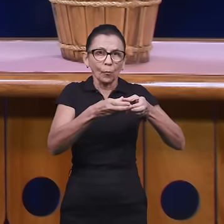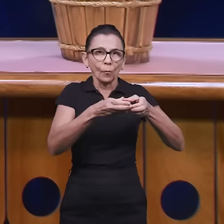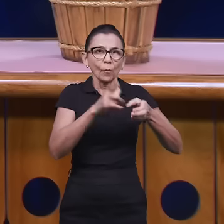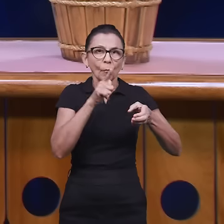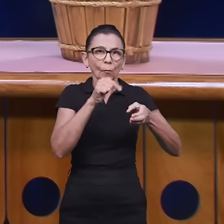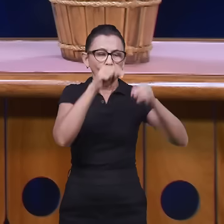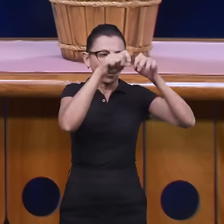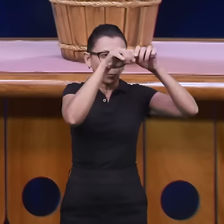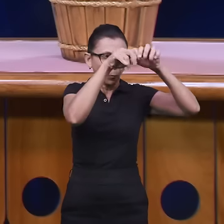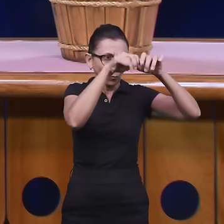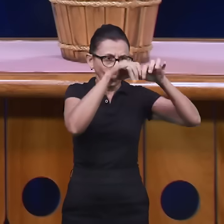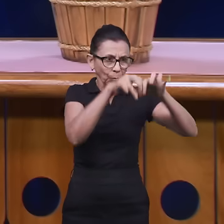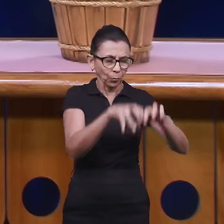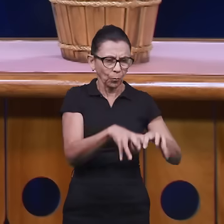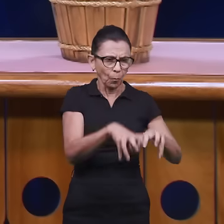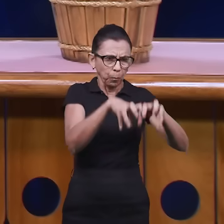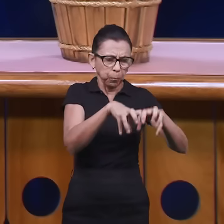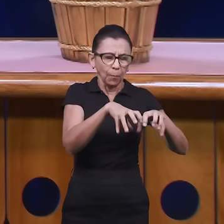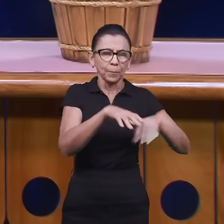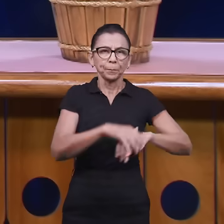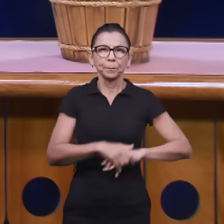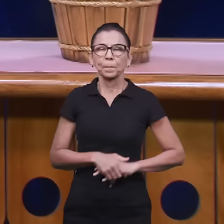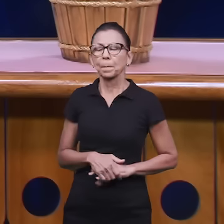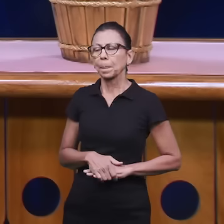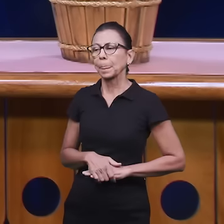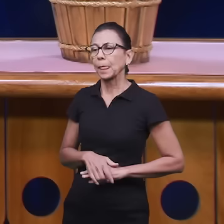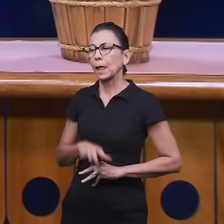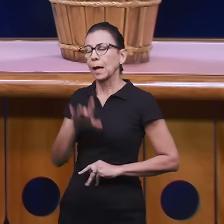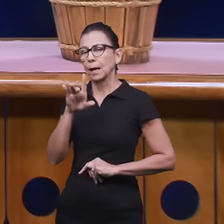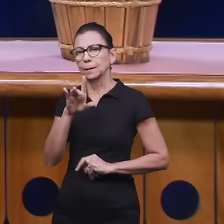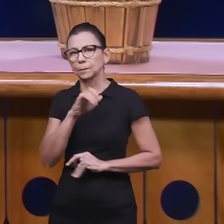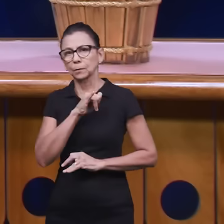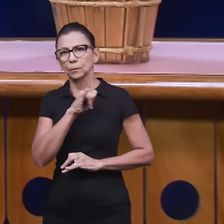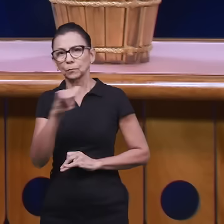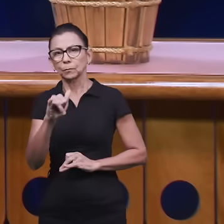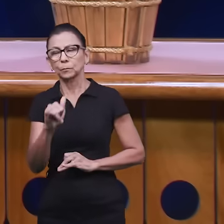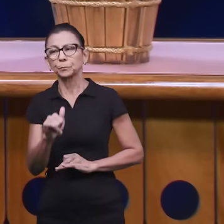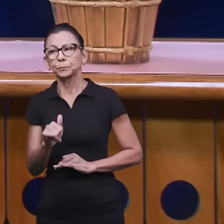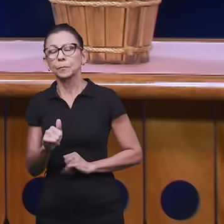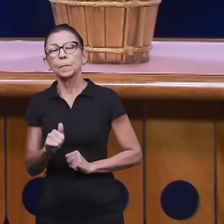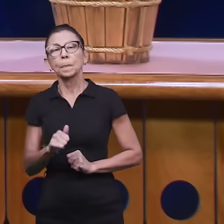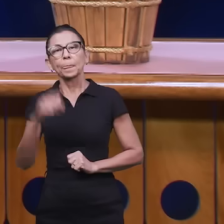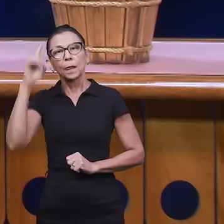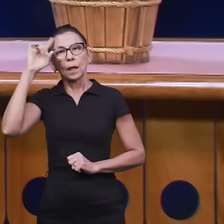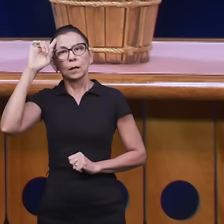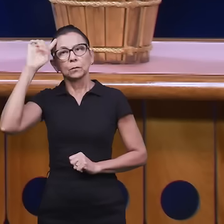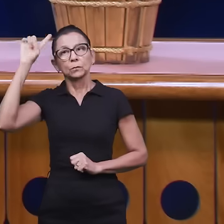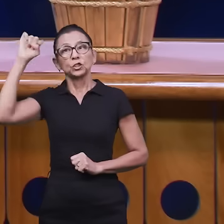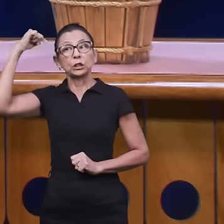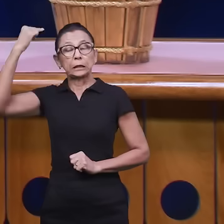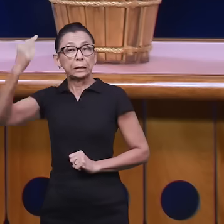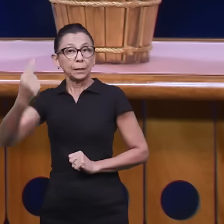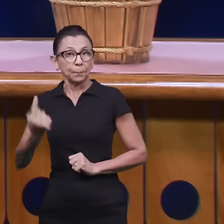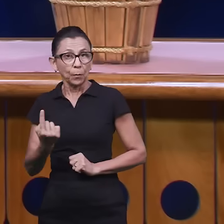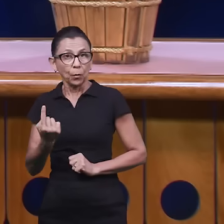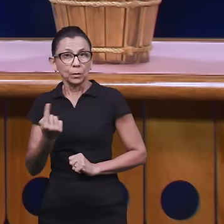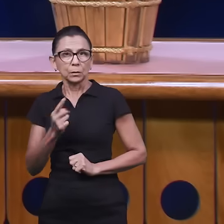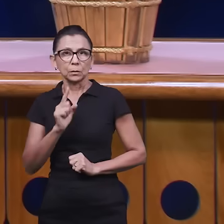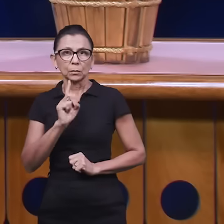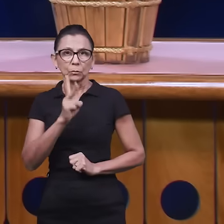E ele disse o seguinte: então vamos fazer diferente. No outro dia eu